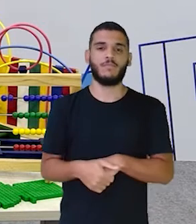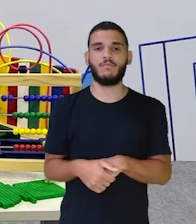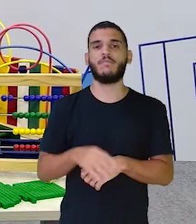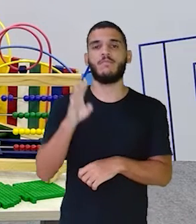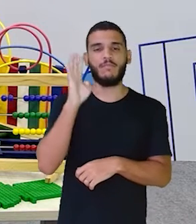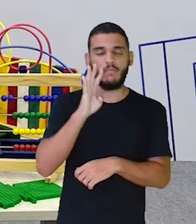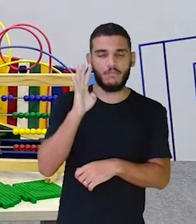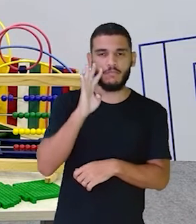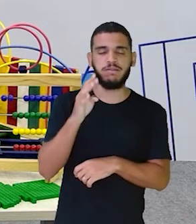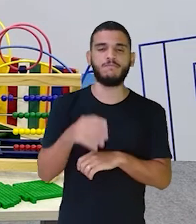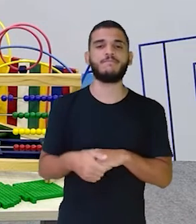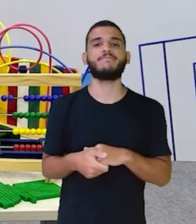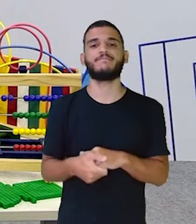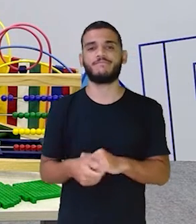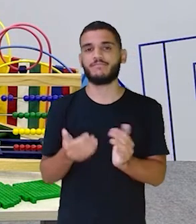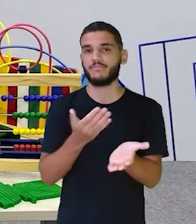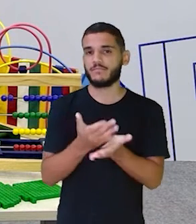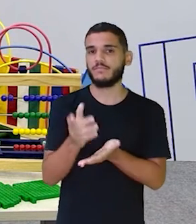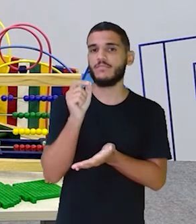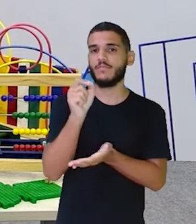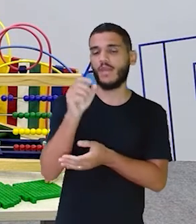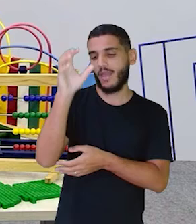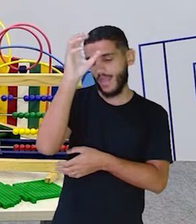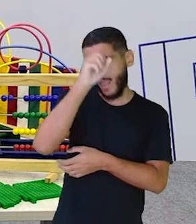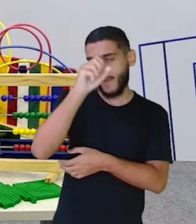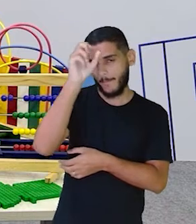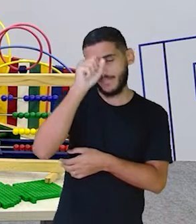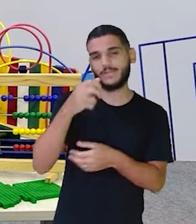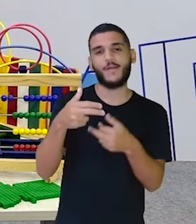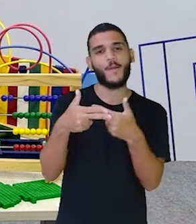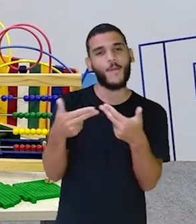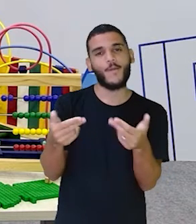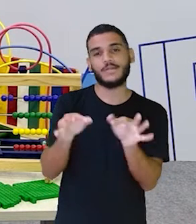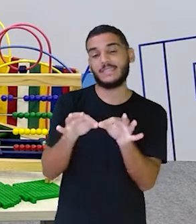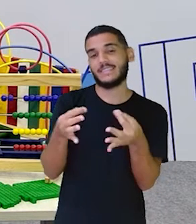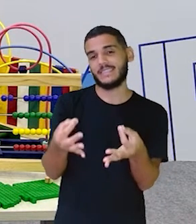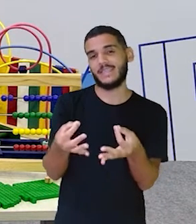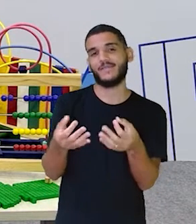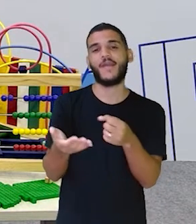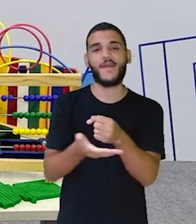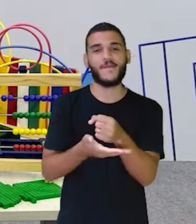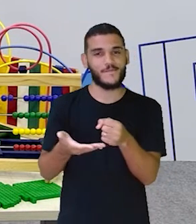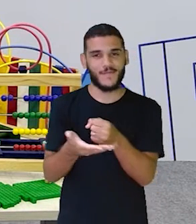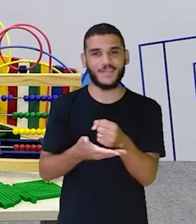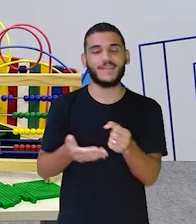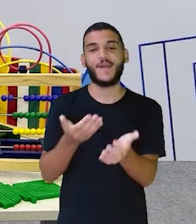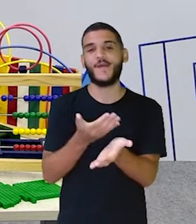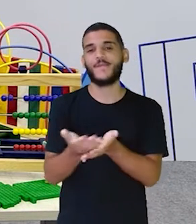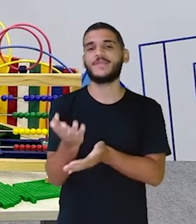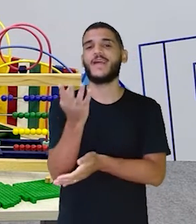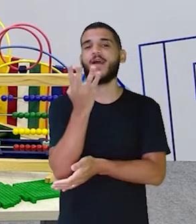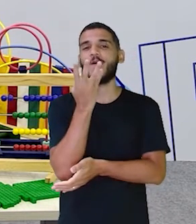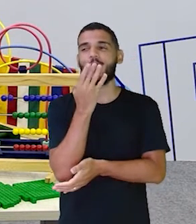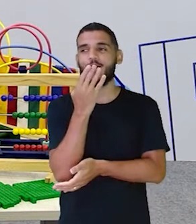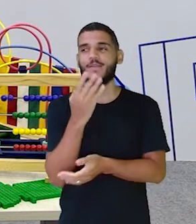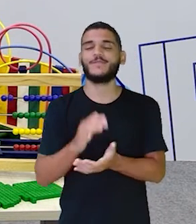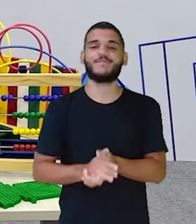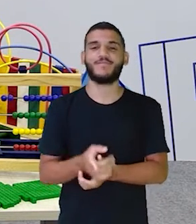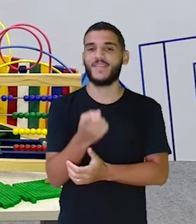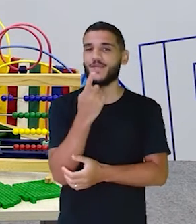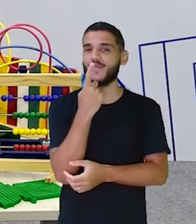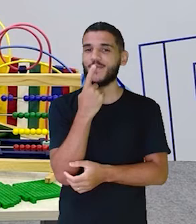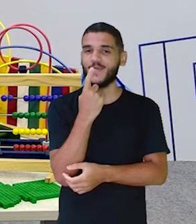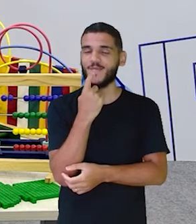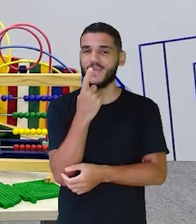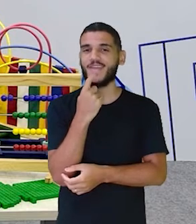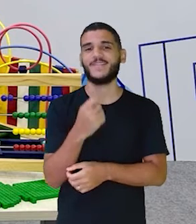legal que a gente comece a aprender alguma coisa sobre Libras. E eu vou começar pelas cores. Então, o vermelho,